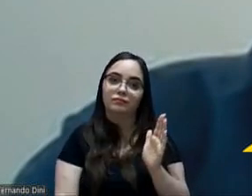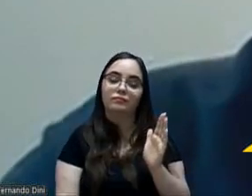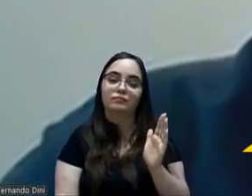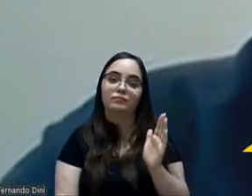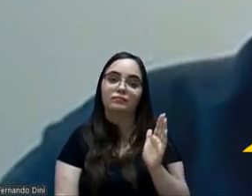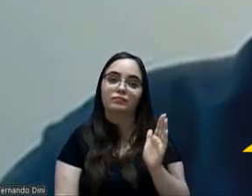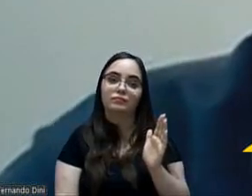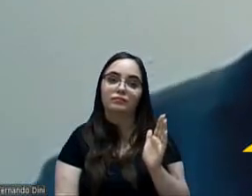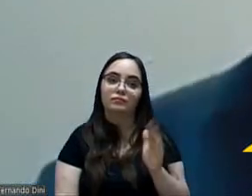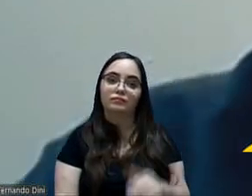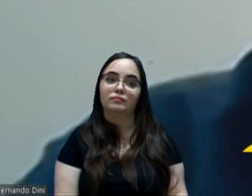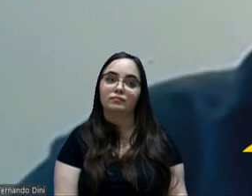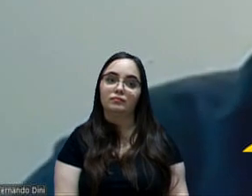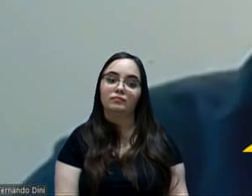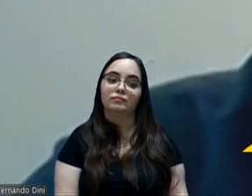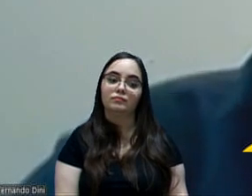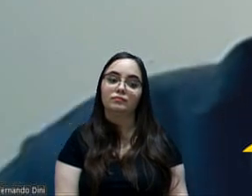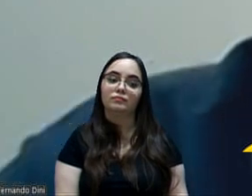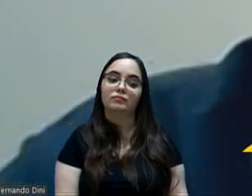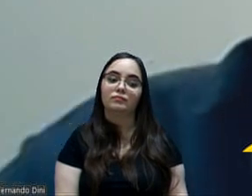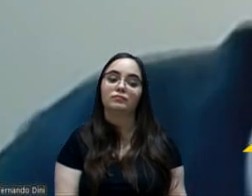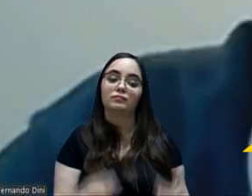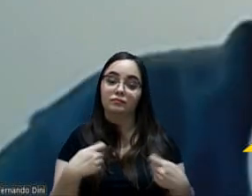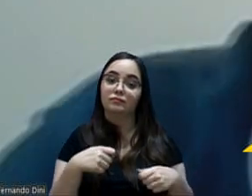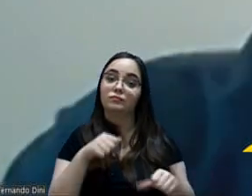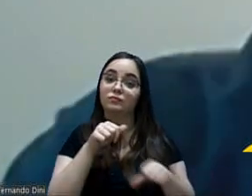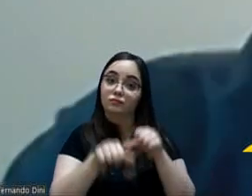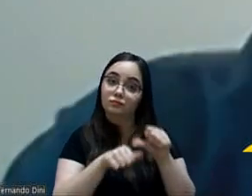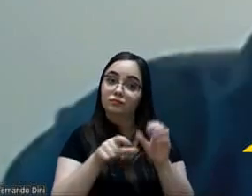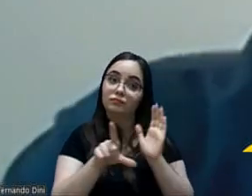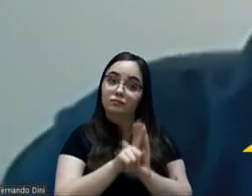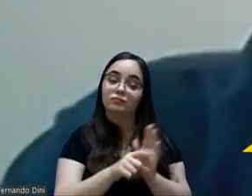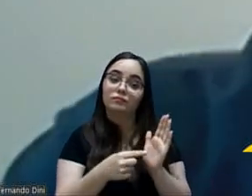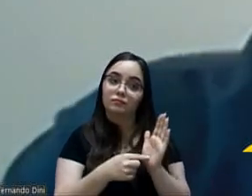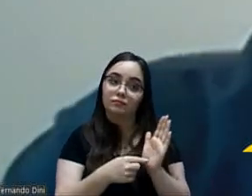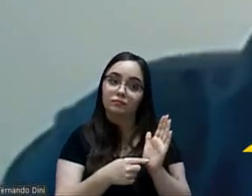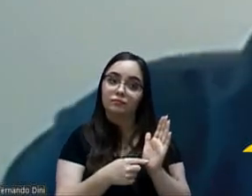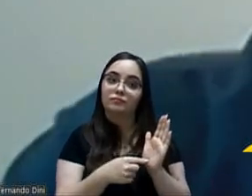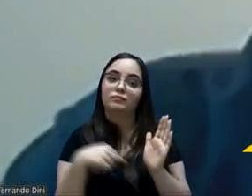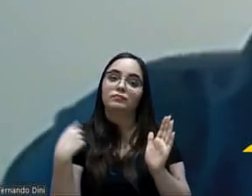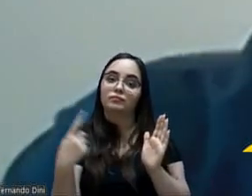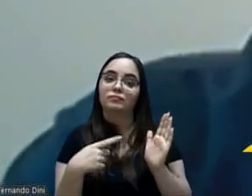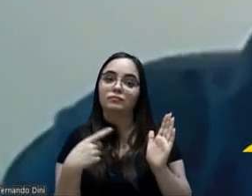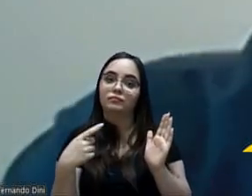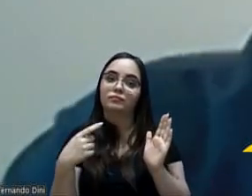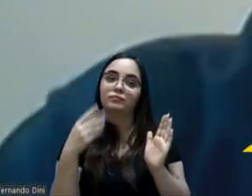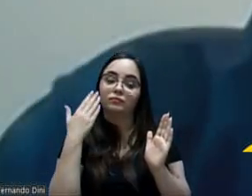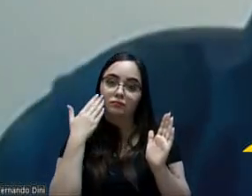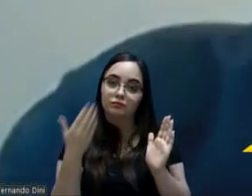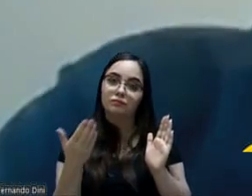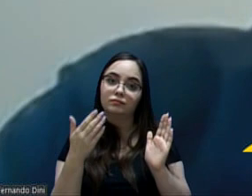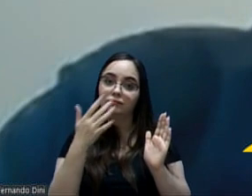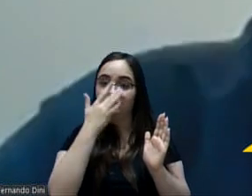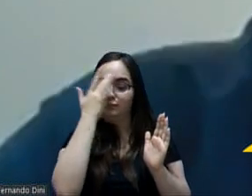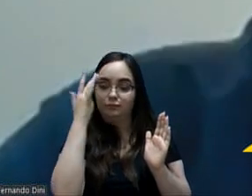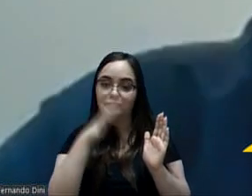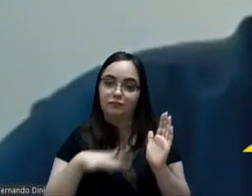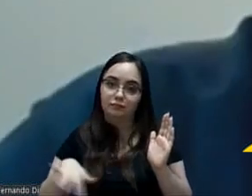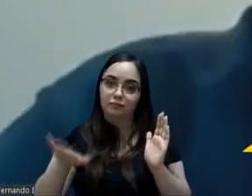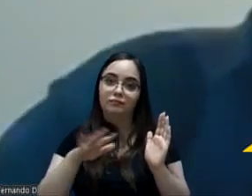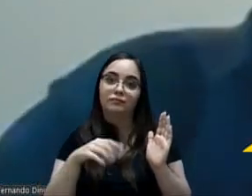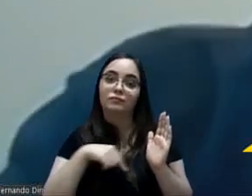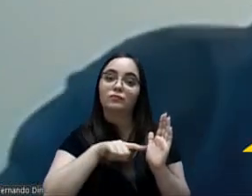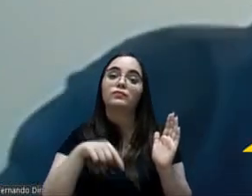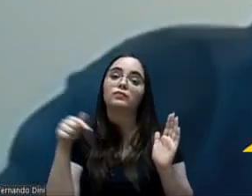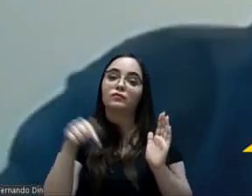esse projeto de lei, para que se vire lei e para que nós possamos mostrar para a sociedade a que